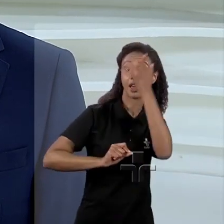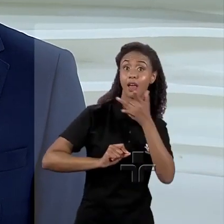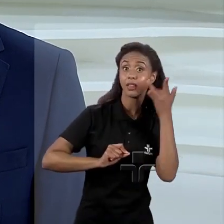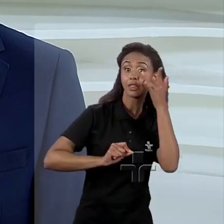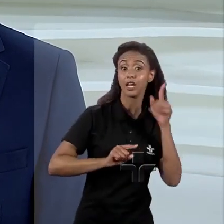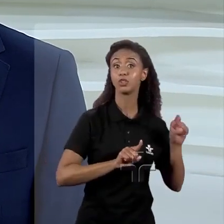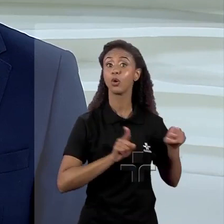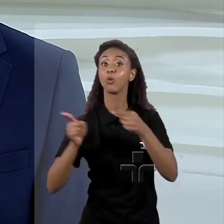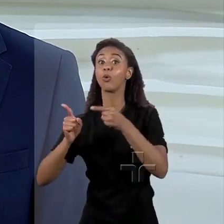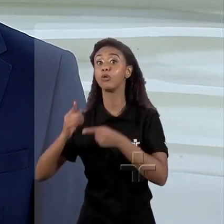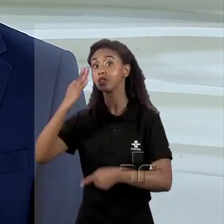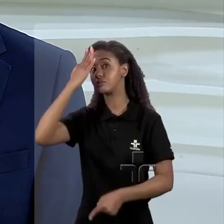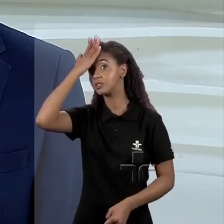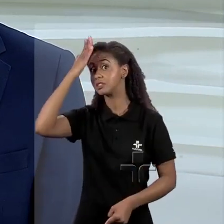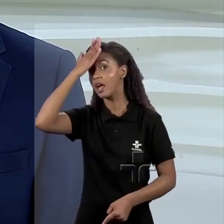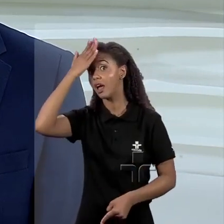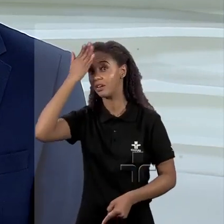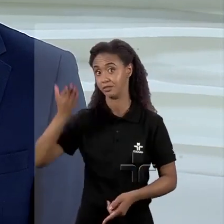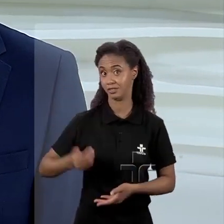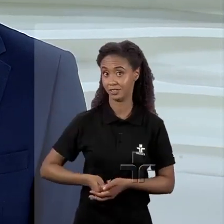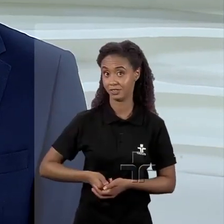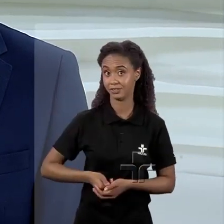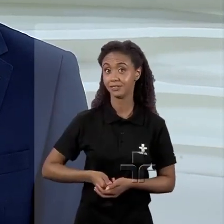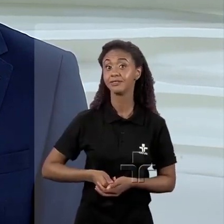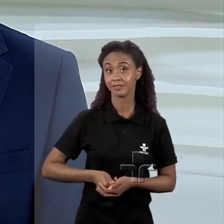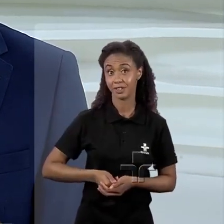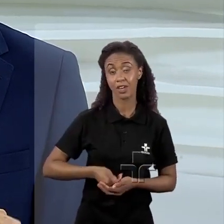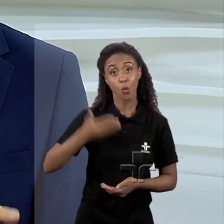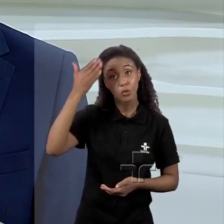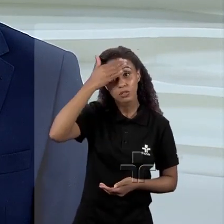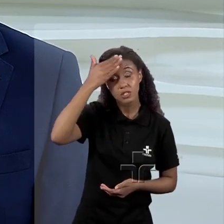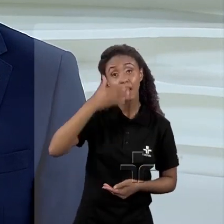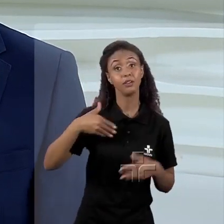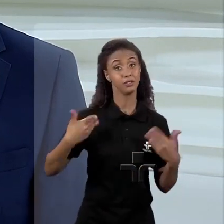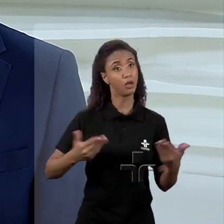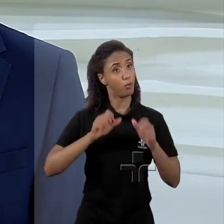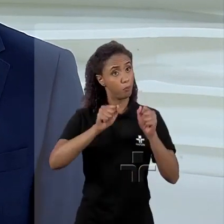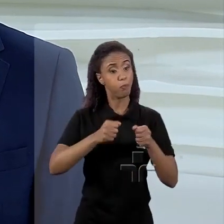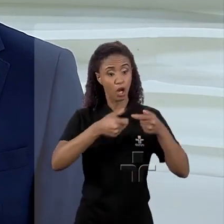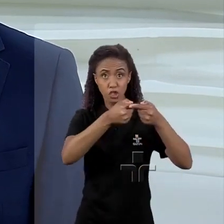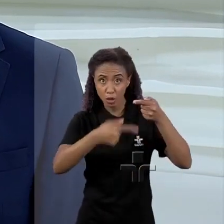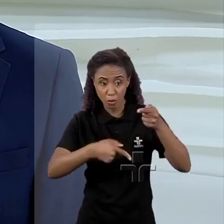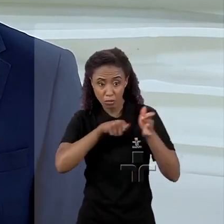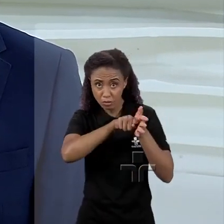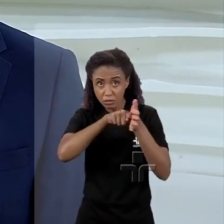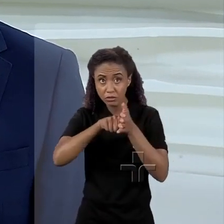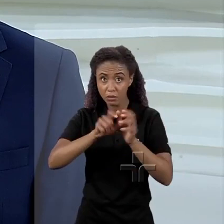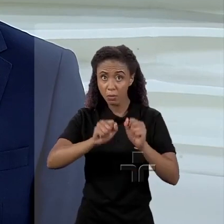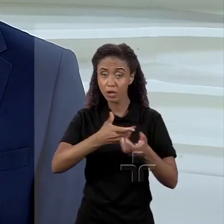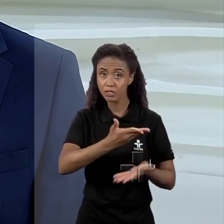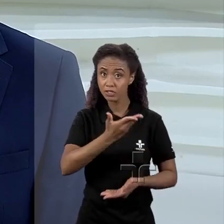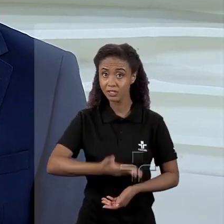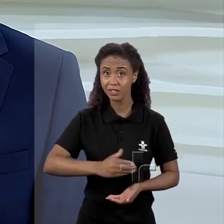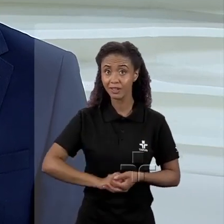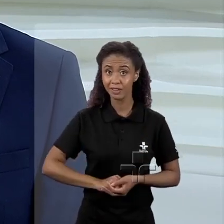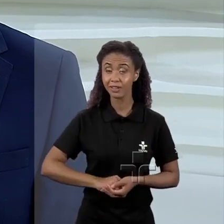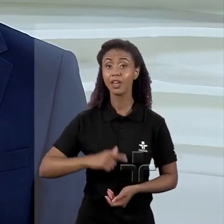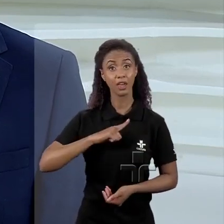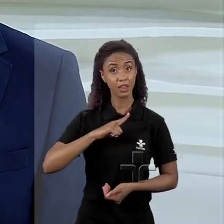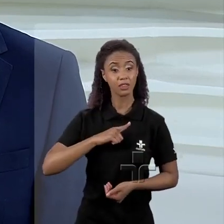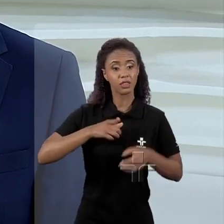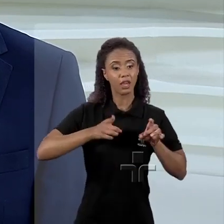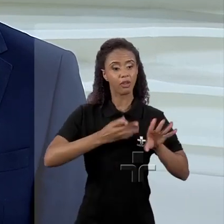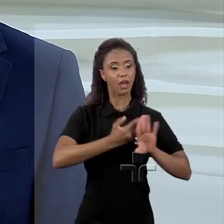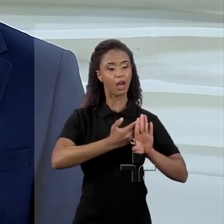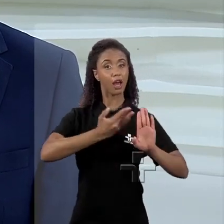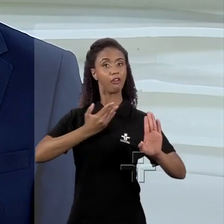o José Serra. Pesquise e você vai ver que está em casa, pode consultar o Google e vai ver lá. 2012, ele se licenciou da